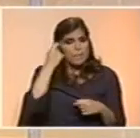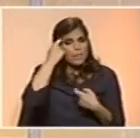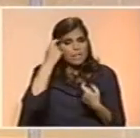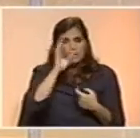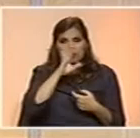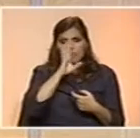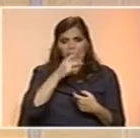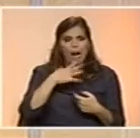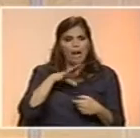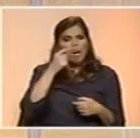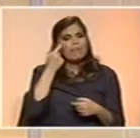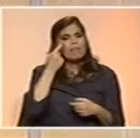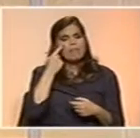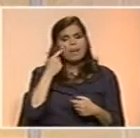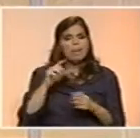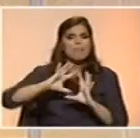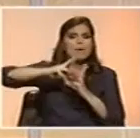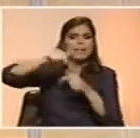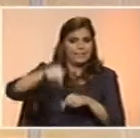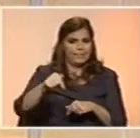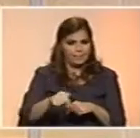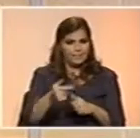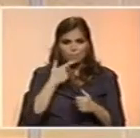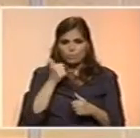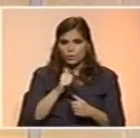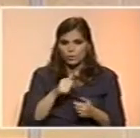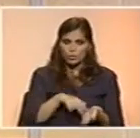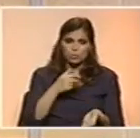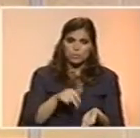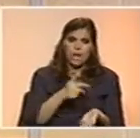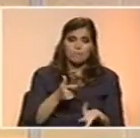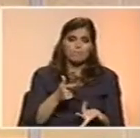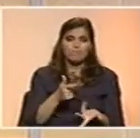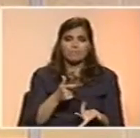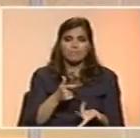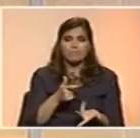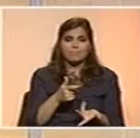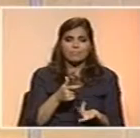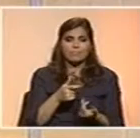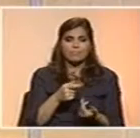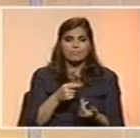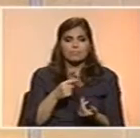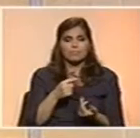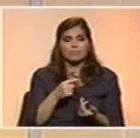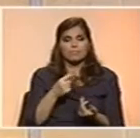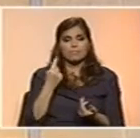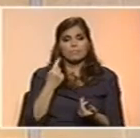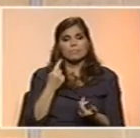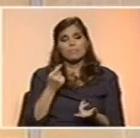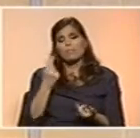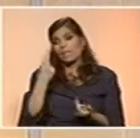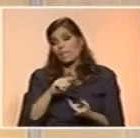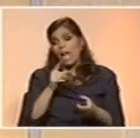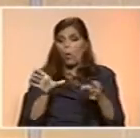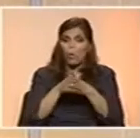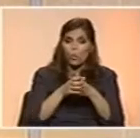queremos sobreviver neste planeta. Não podemos esperar que haja um grande conjunto da população que não come carne, que é o que acontece hoje em dia, não é?